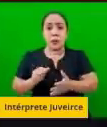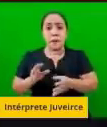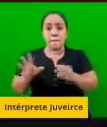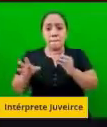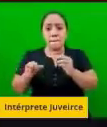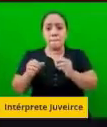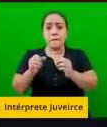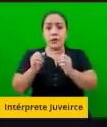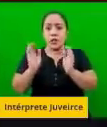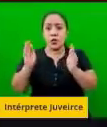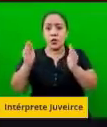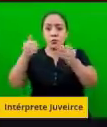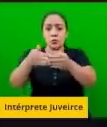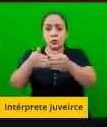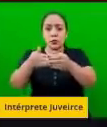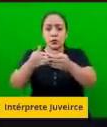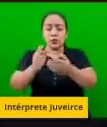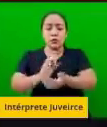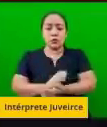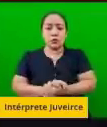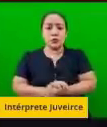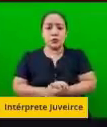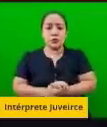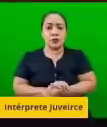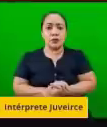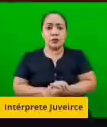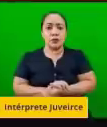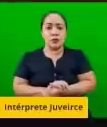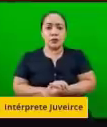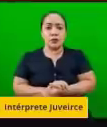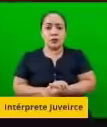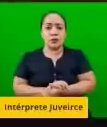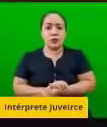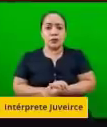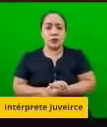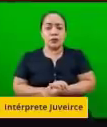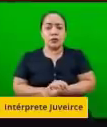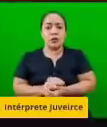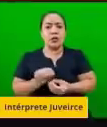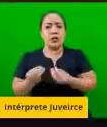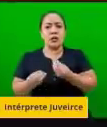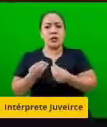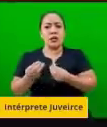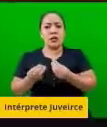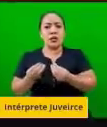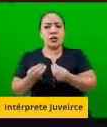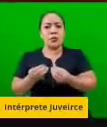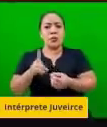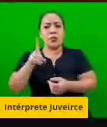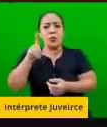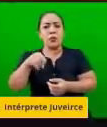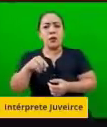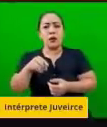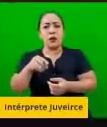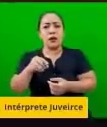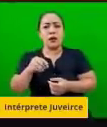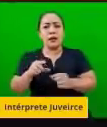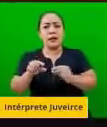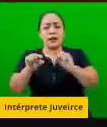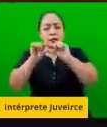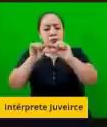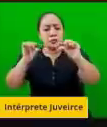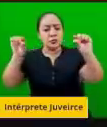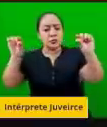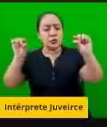né? Ele é composto de uma oração que é uma afirmação incompleta e que uma